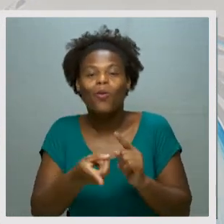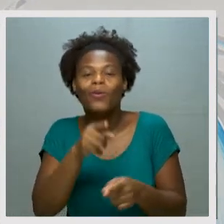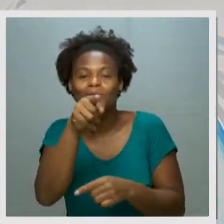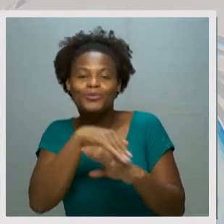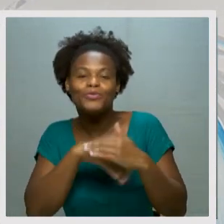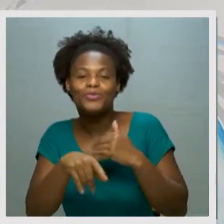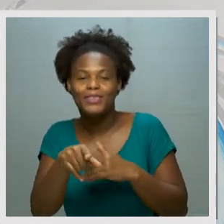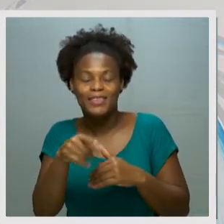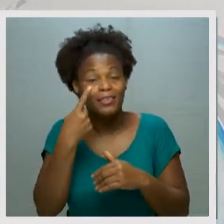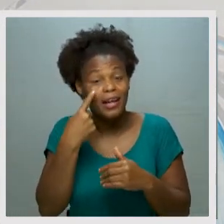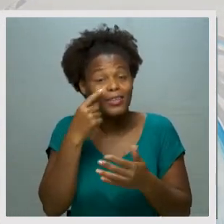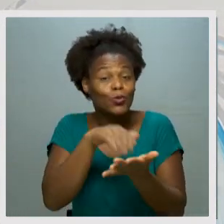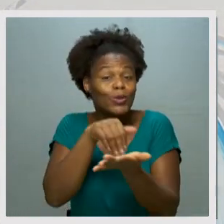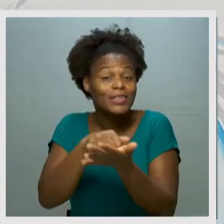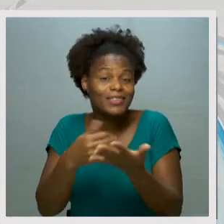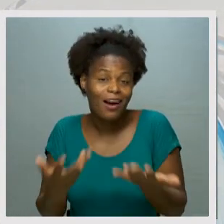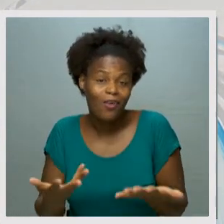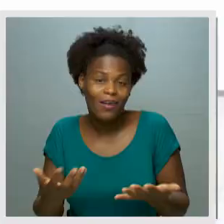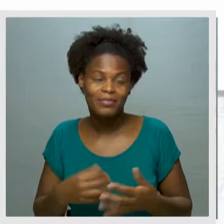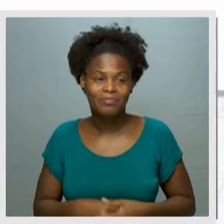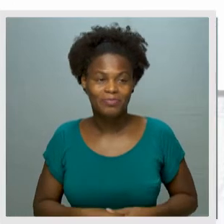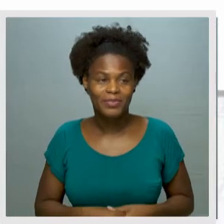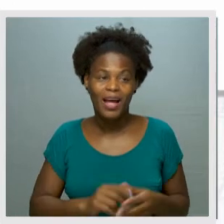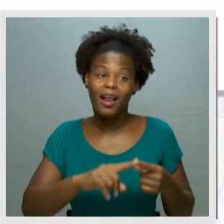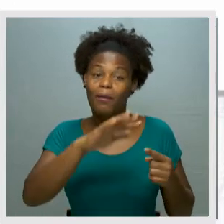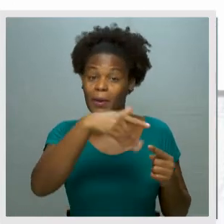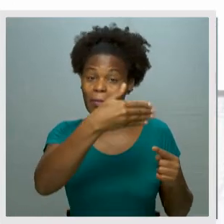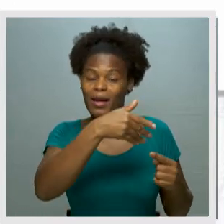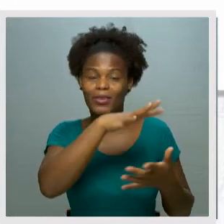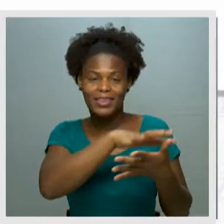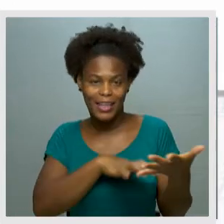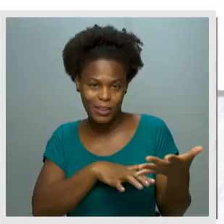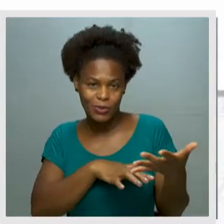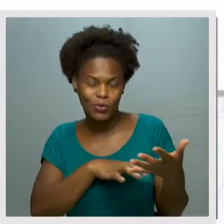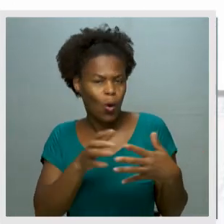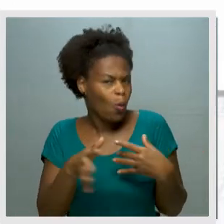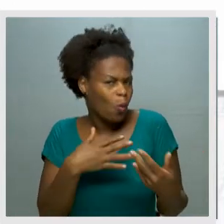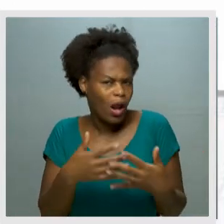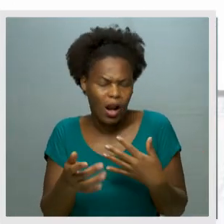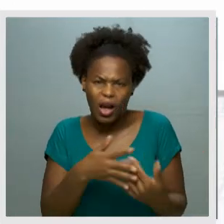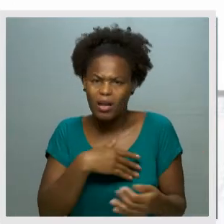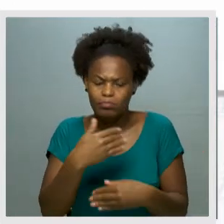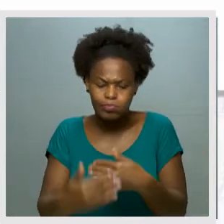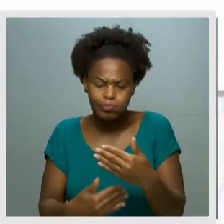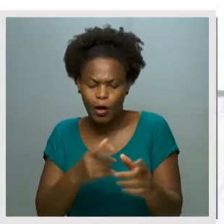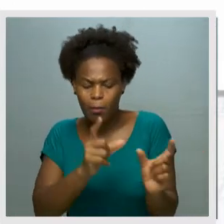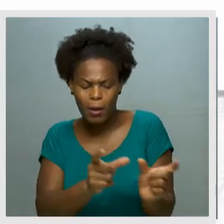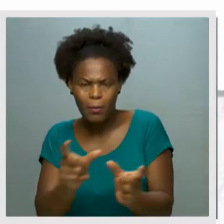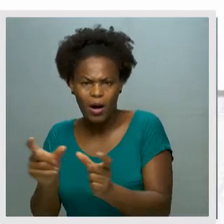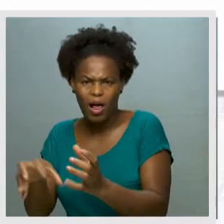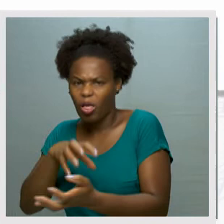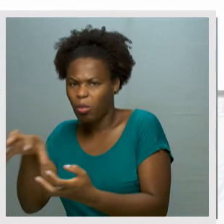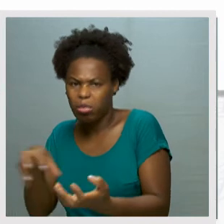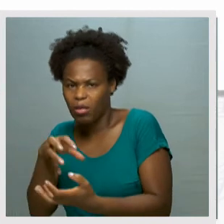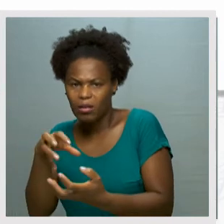que é que fizeram e tentar corrigir. No primeiro caso, o texto é qualquer sequência desordenada